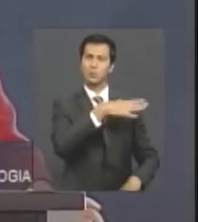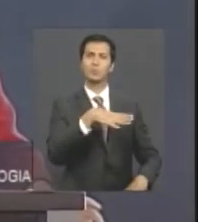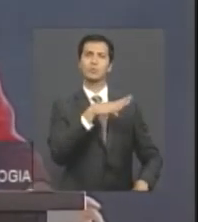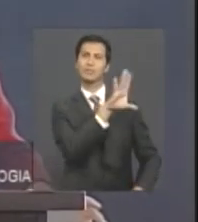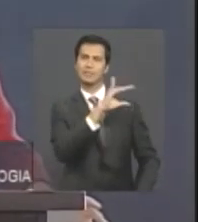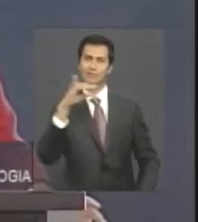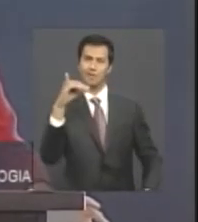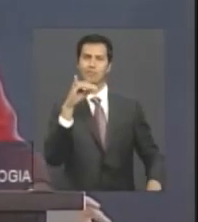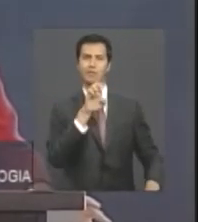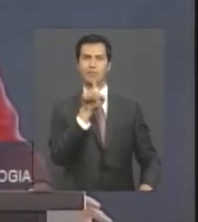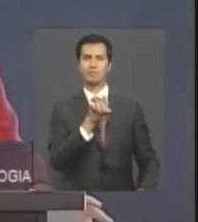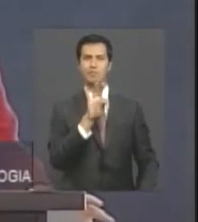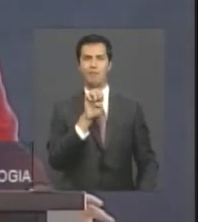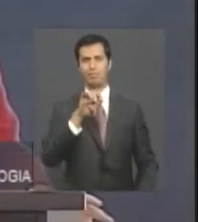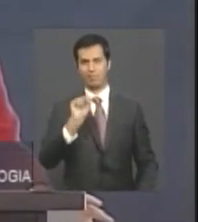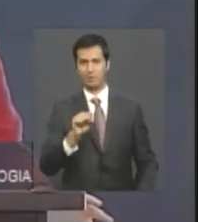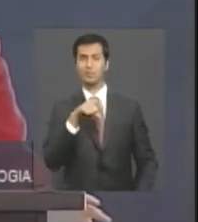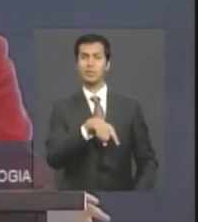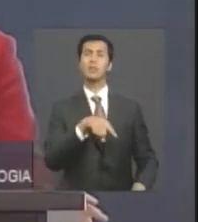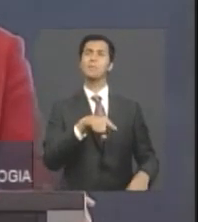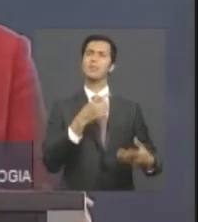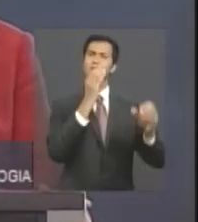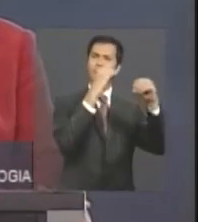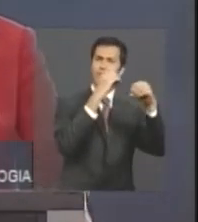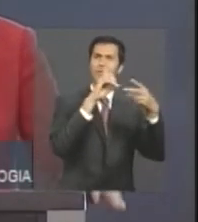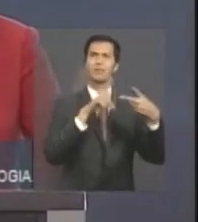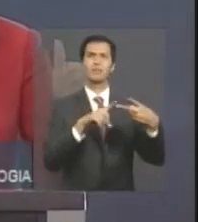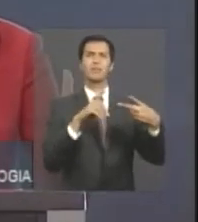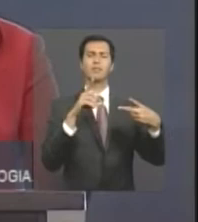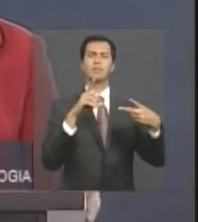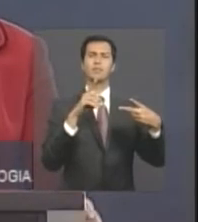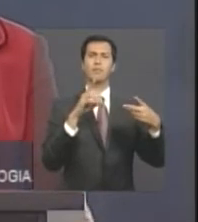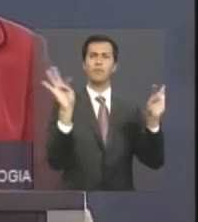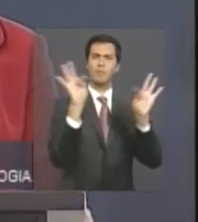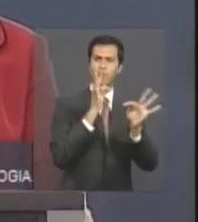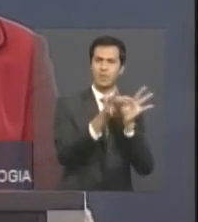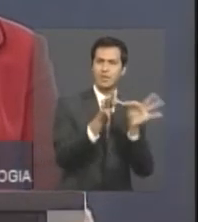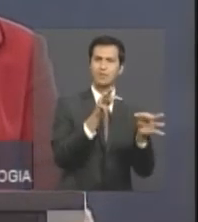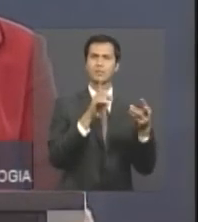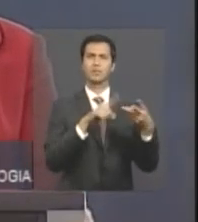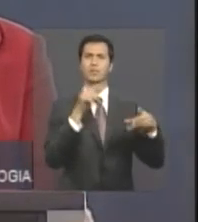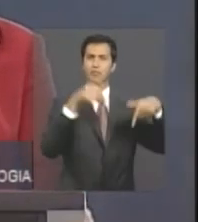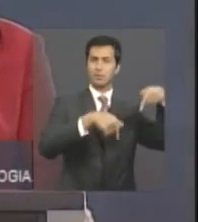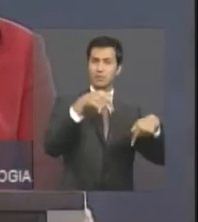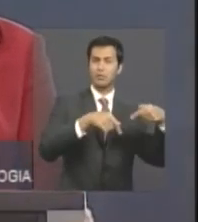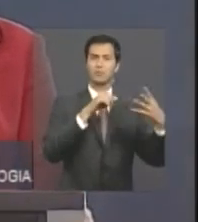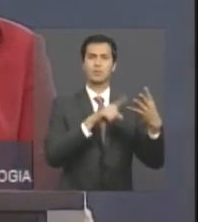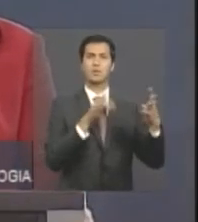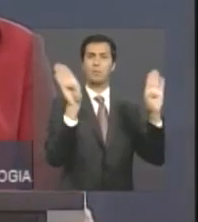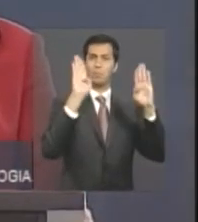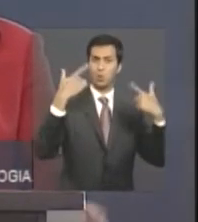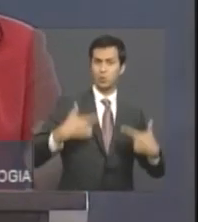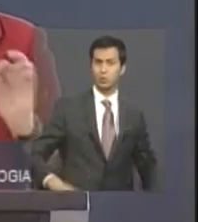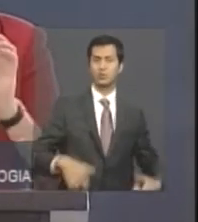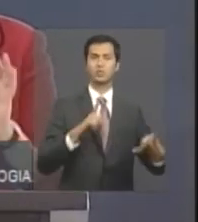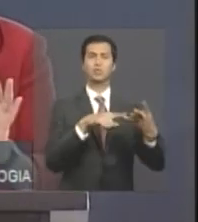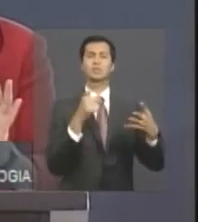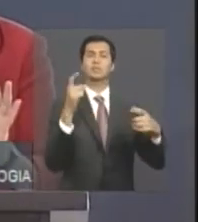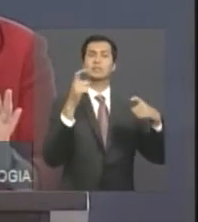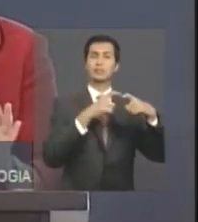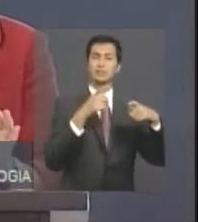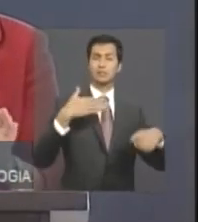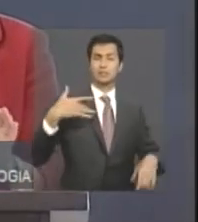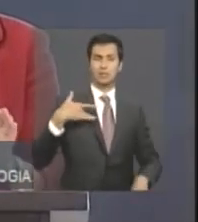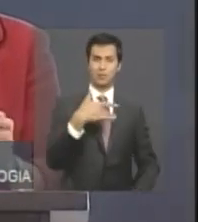engenharias, da física, química, biologia, das ciências, da saúde,